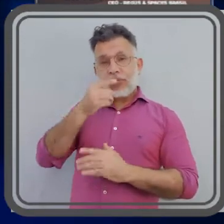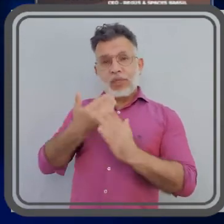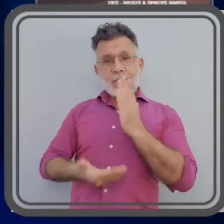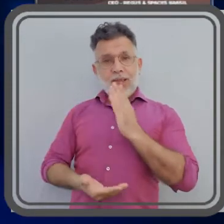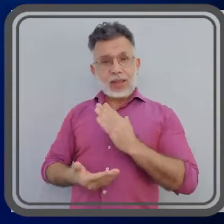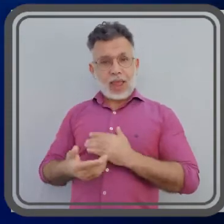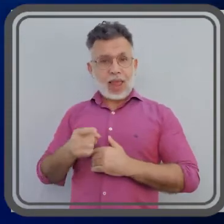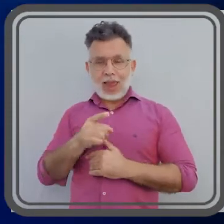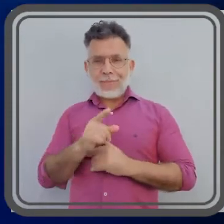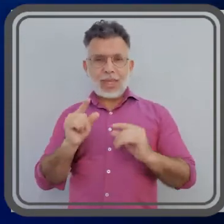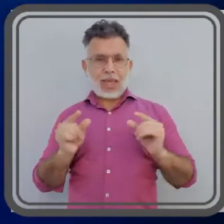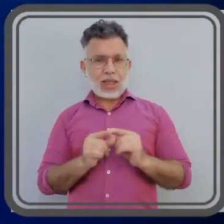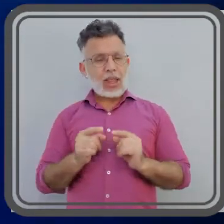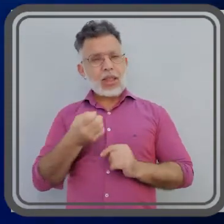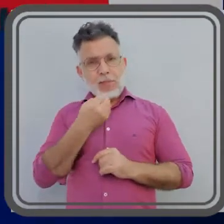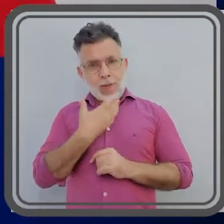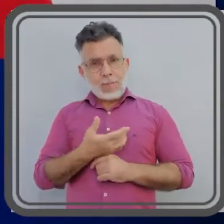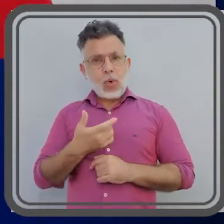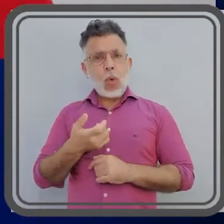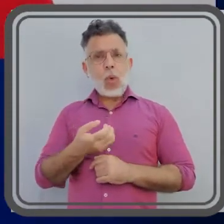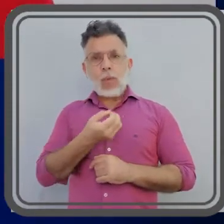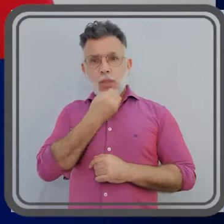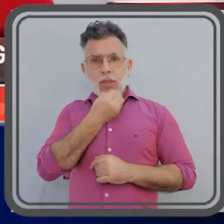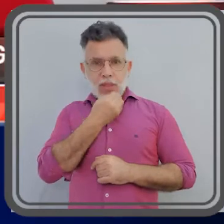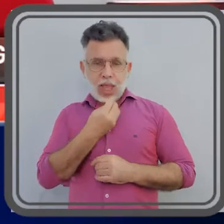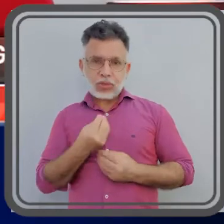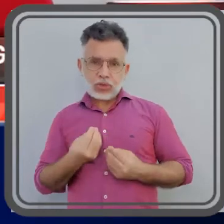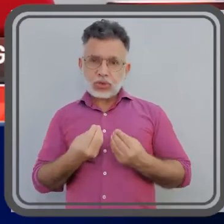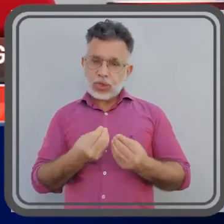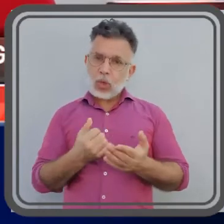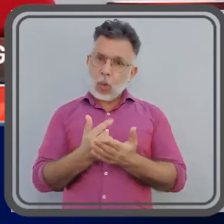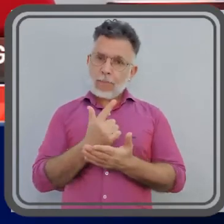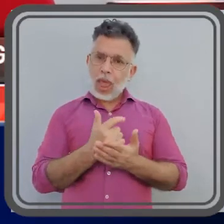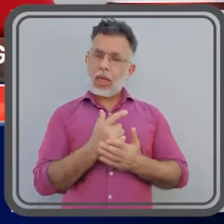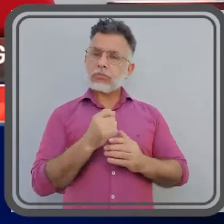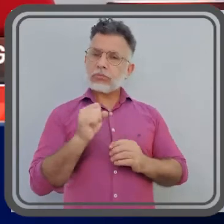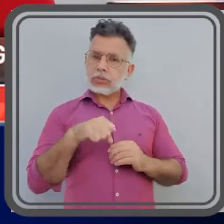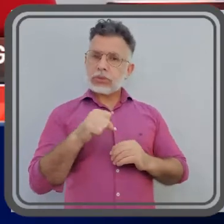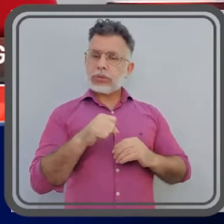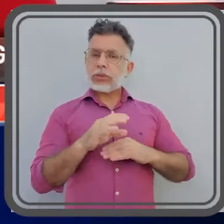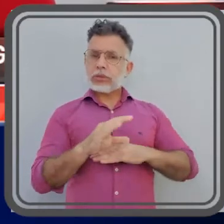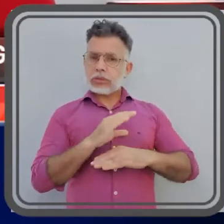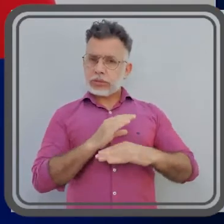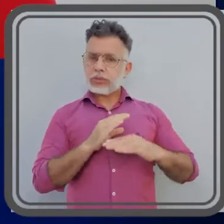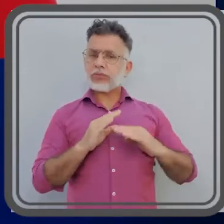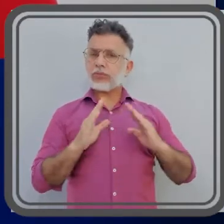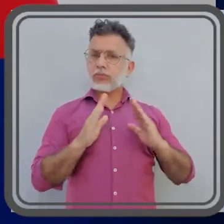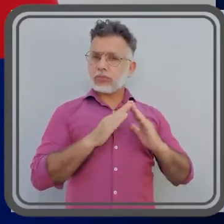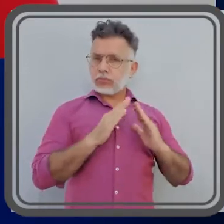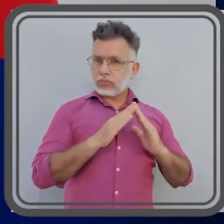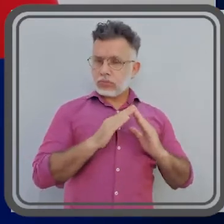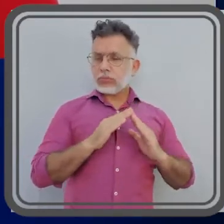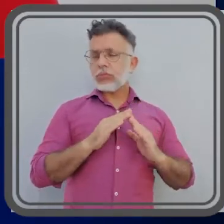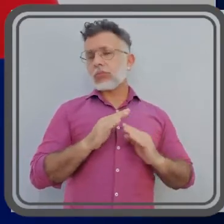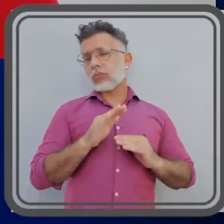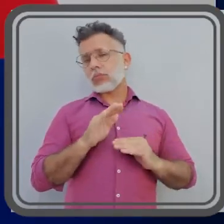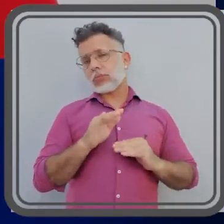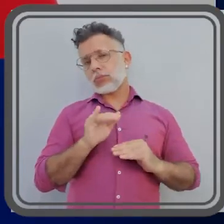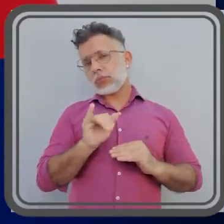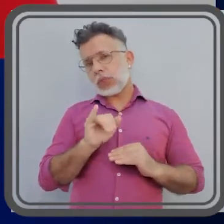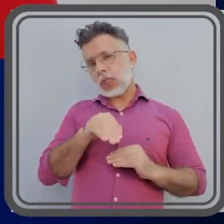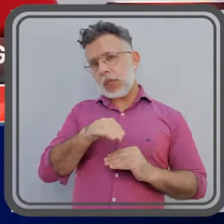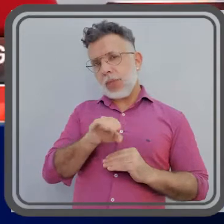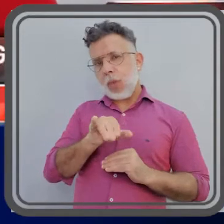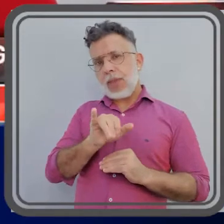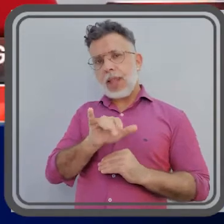pequeno, né? Então, eu acho que é uma boa oportunidade ajustada a risco comprar fundos imobiliários. Obviamente que tem especificidades, né? A gente pode falar do que é um bom